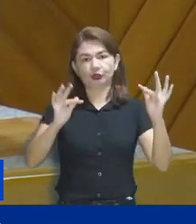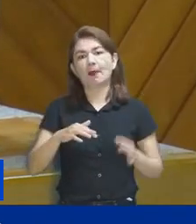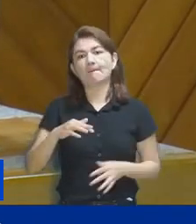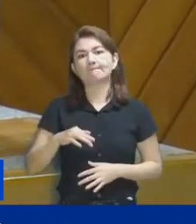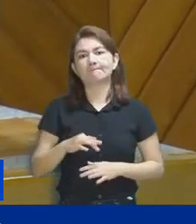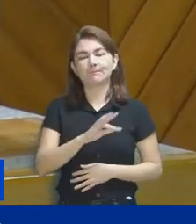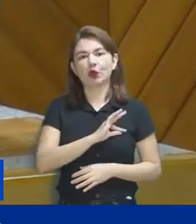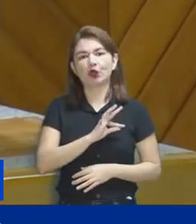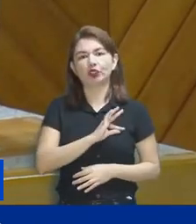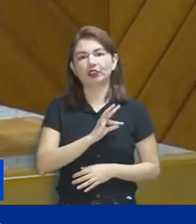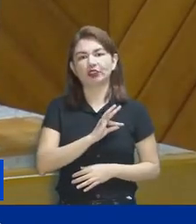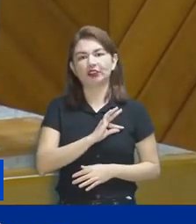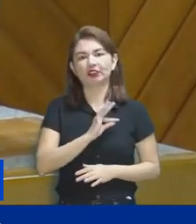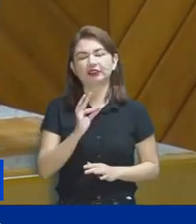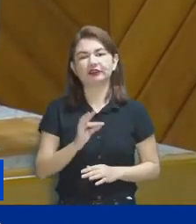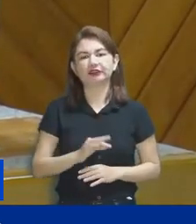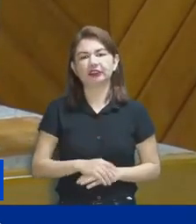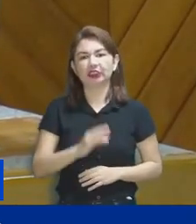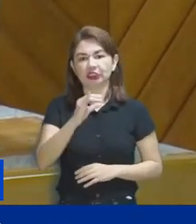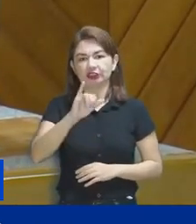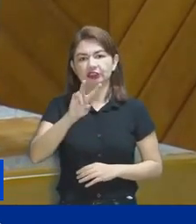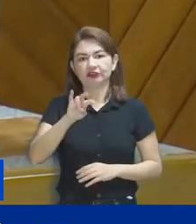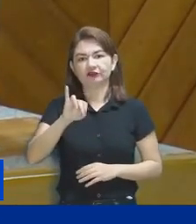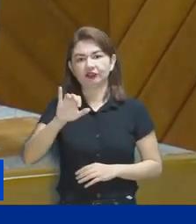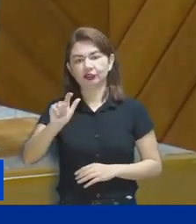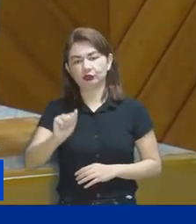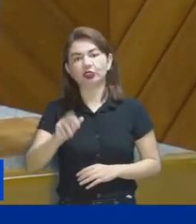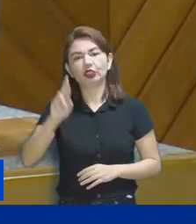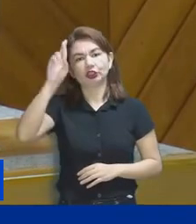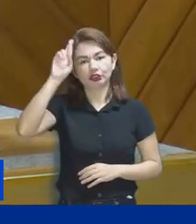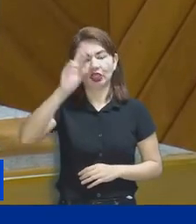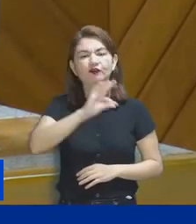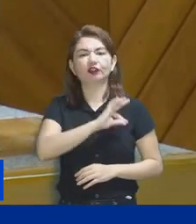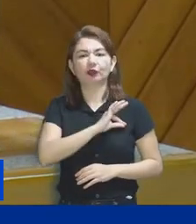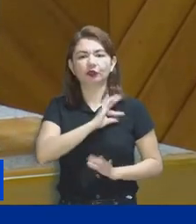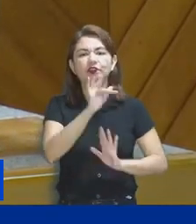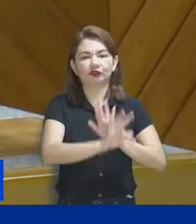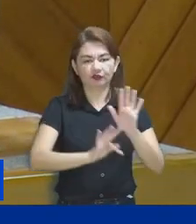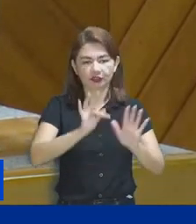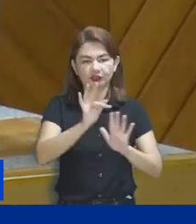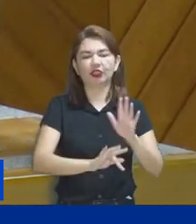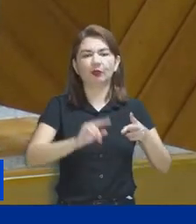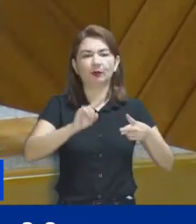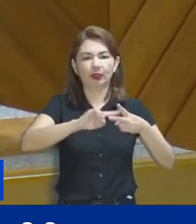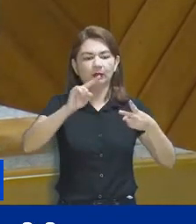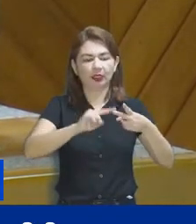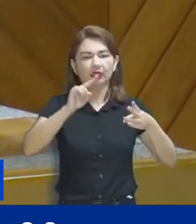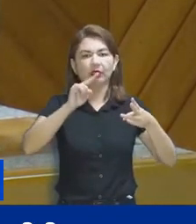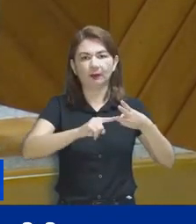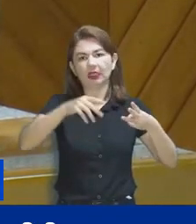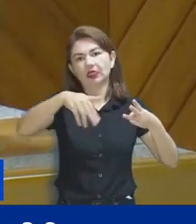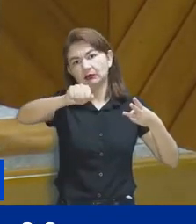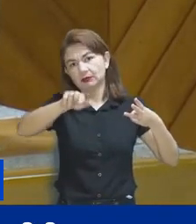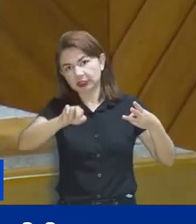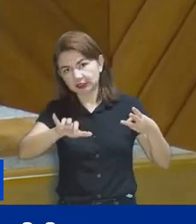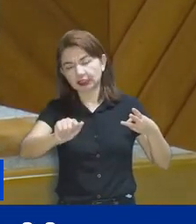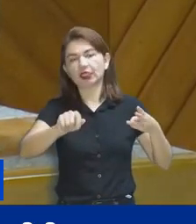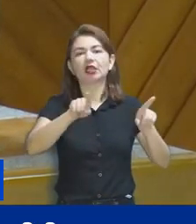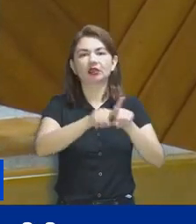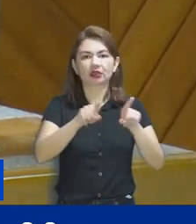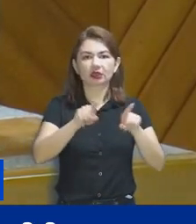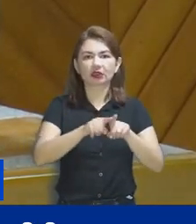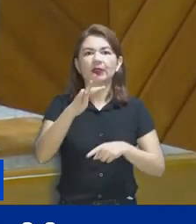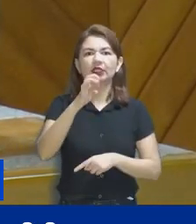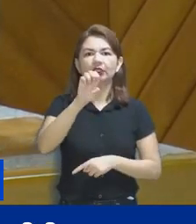e do delegado de Polícia Federal João Paulo Barbosa Lopes, bem como de Maria Ramos Souza, e também no termo de apreensão